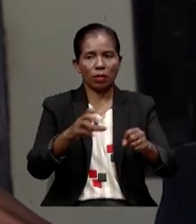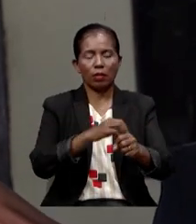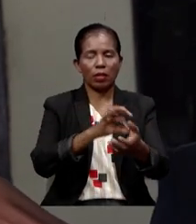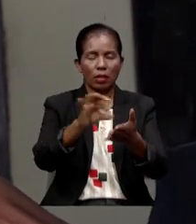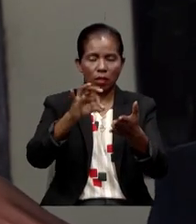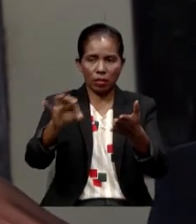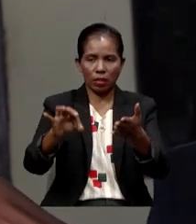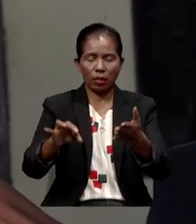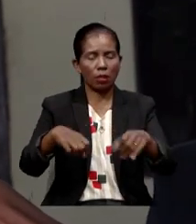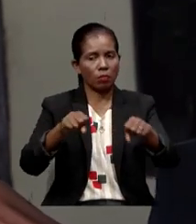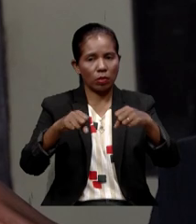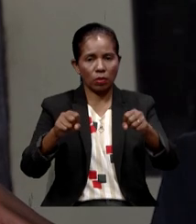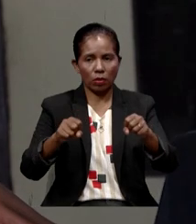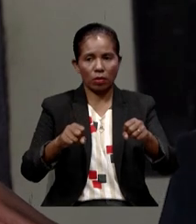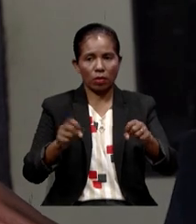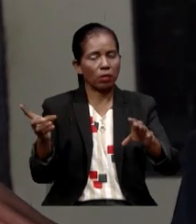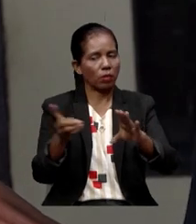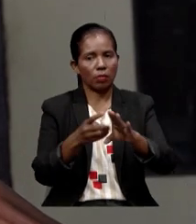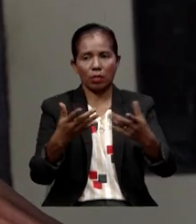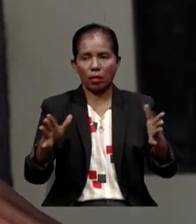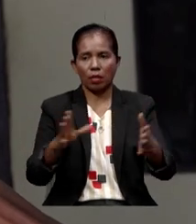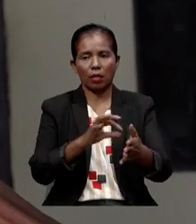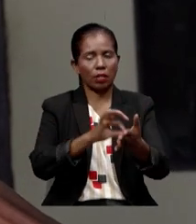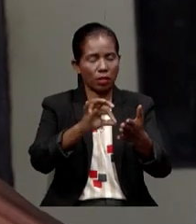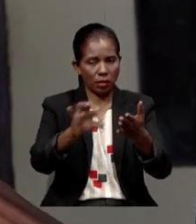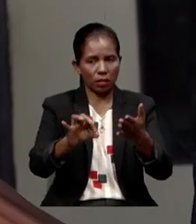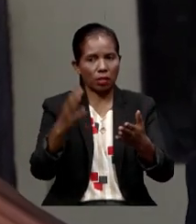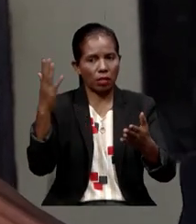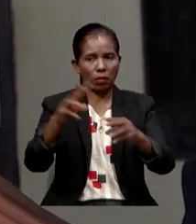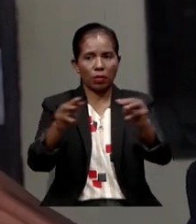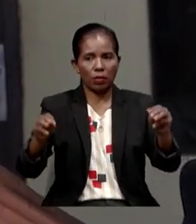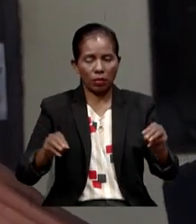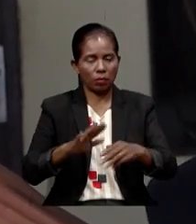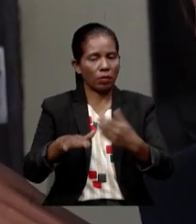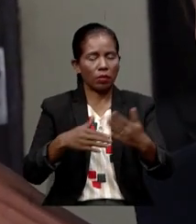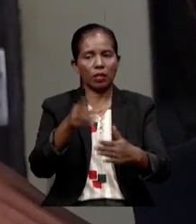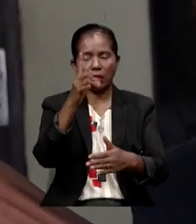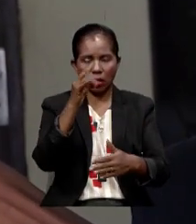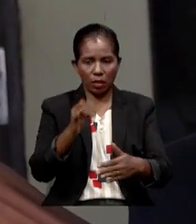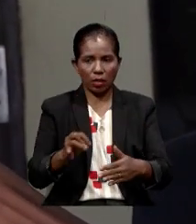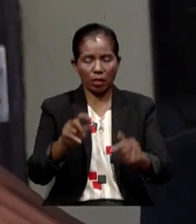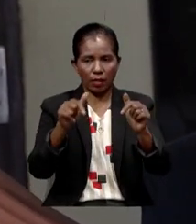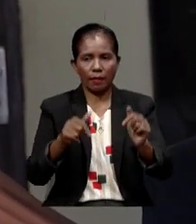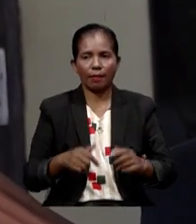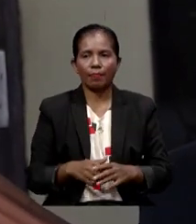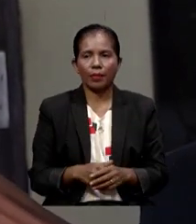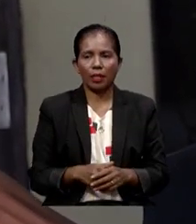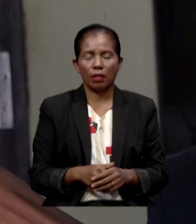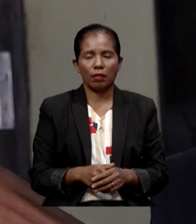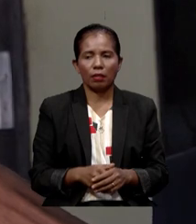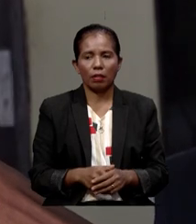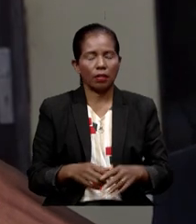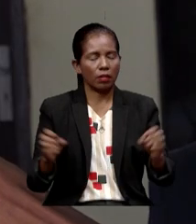registro, motor hirak na mesma que documentos lá ia registro ia município todo, tanto ia capital dele, né?